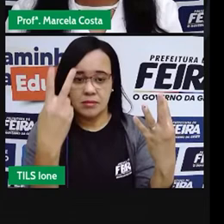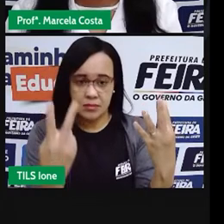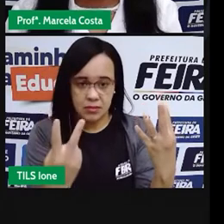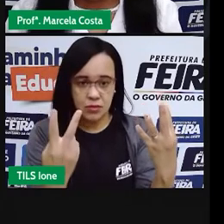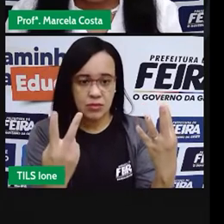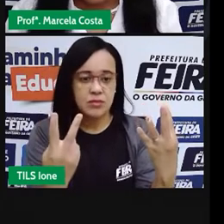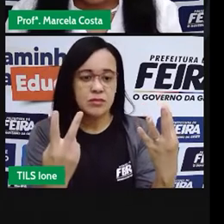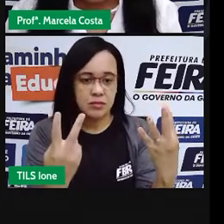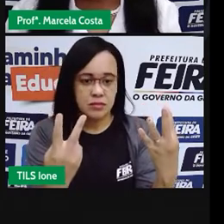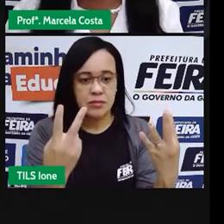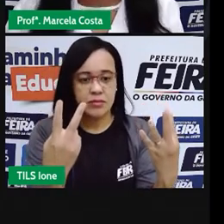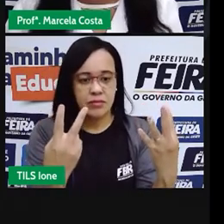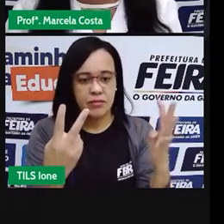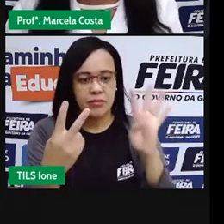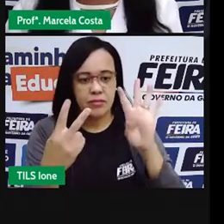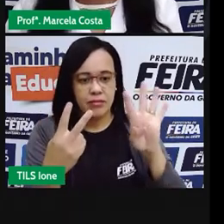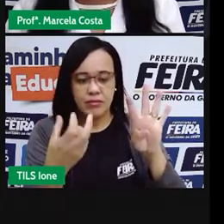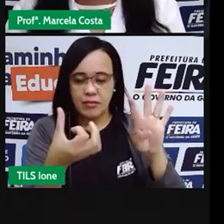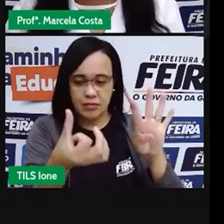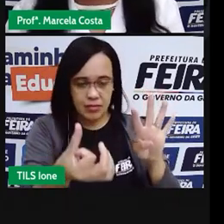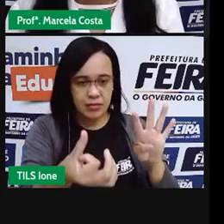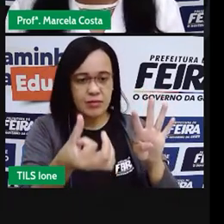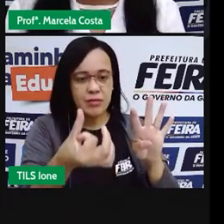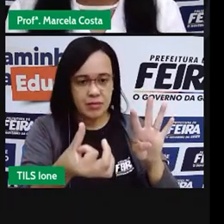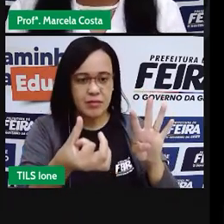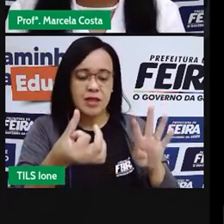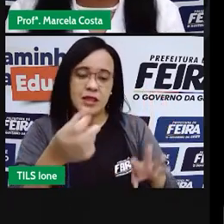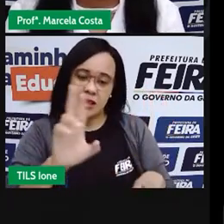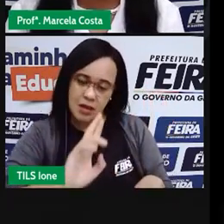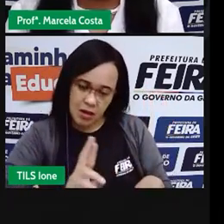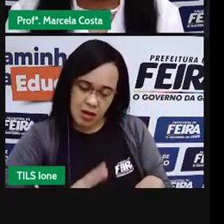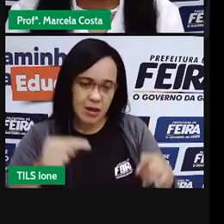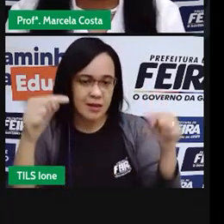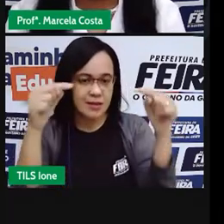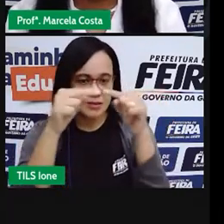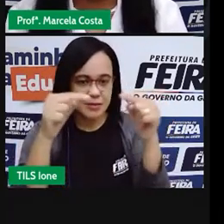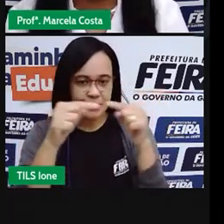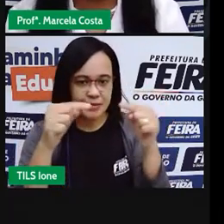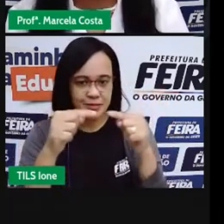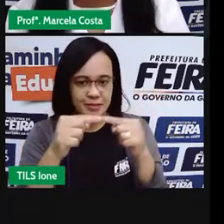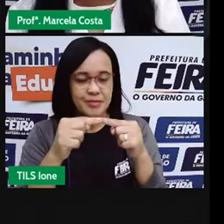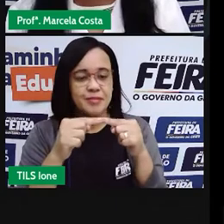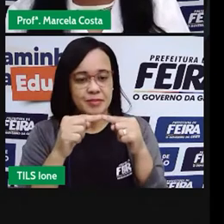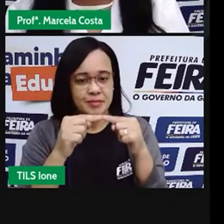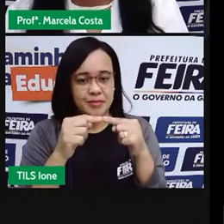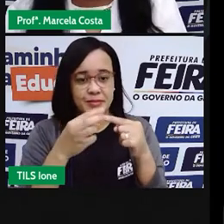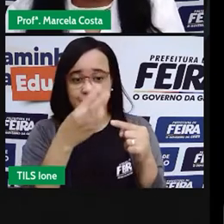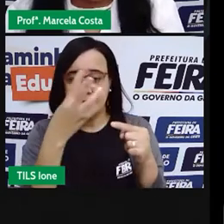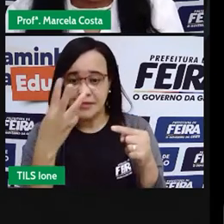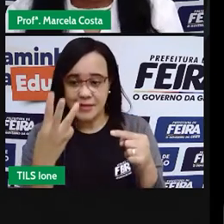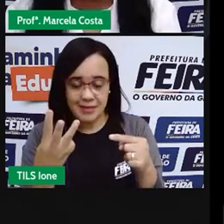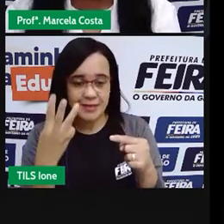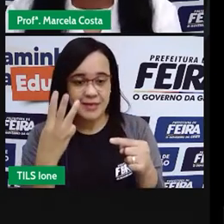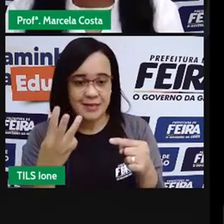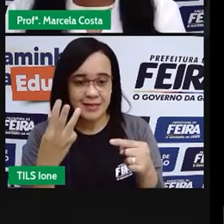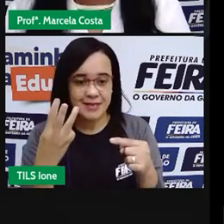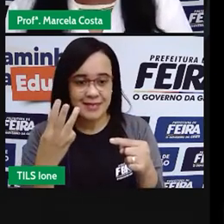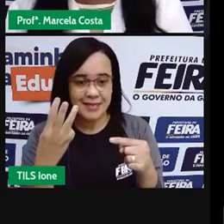R$4, mais R$2, R$6. Então, aqui, três notas de